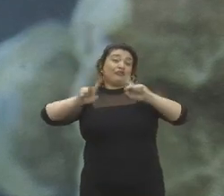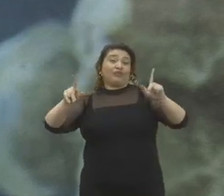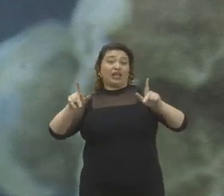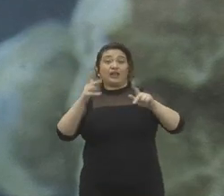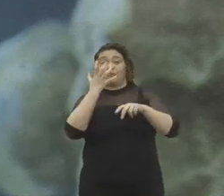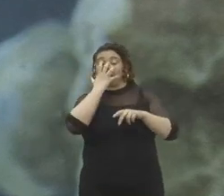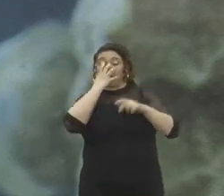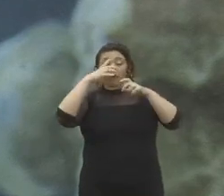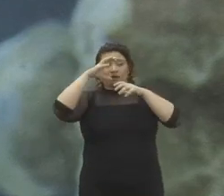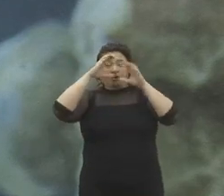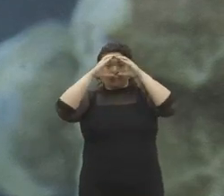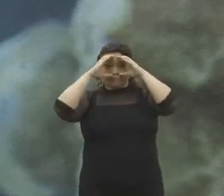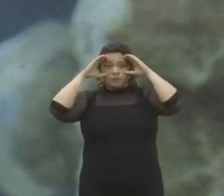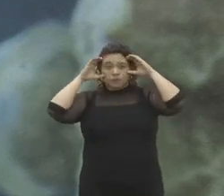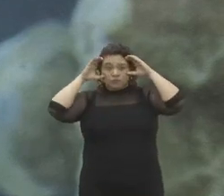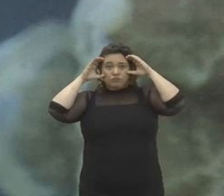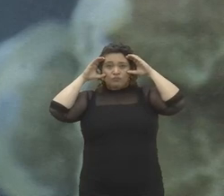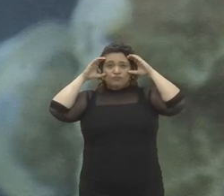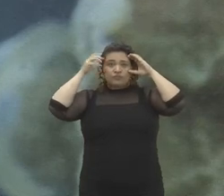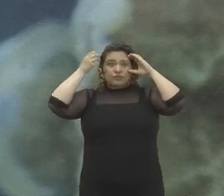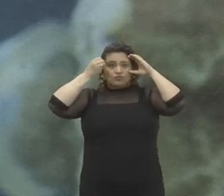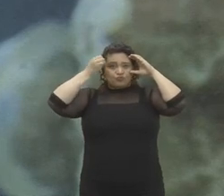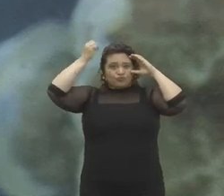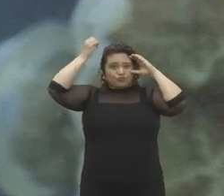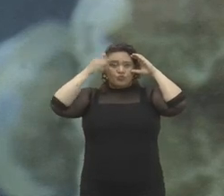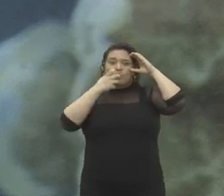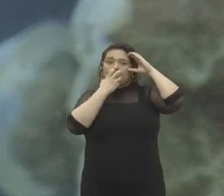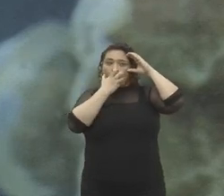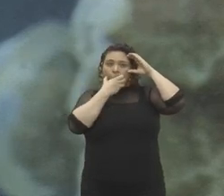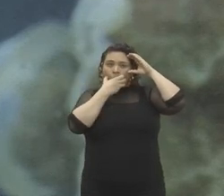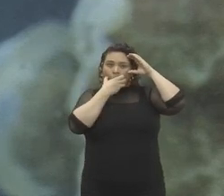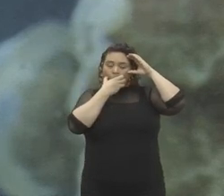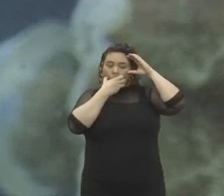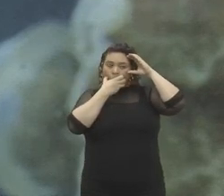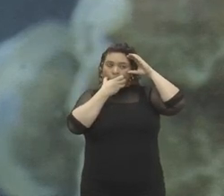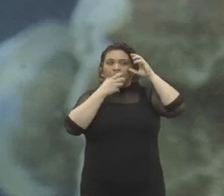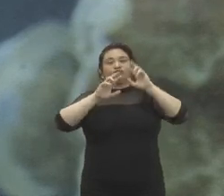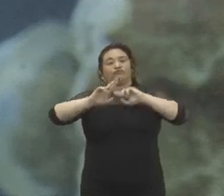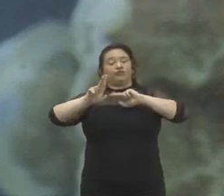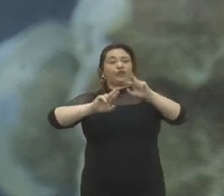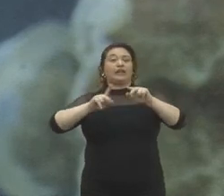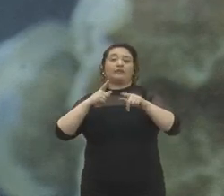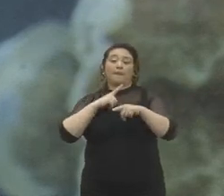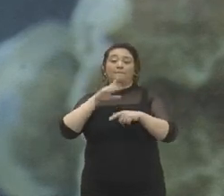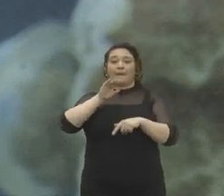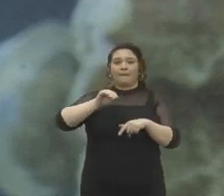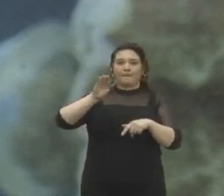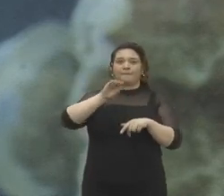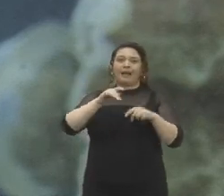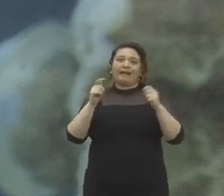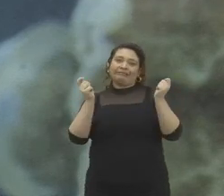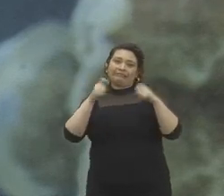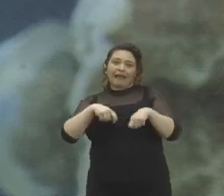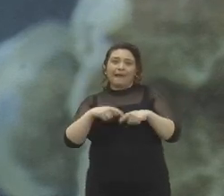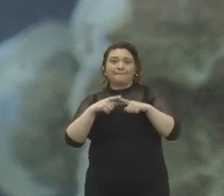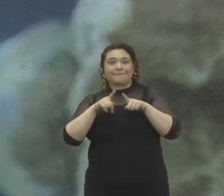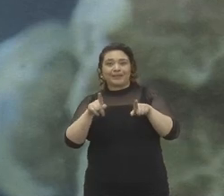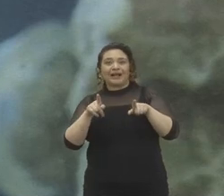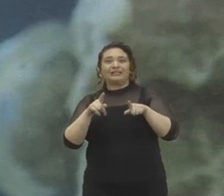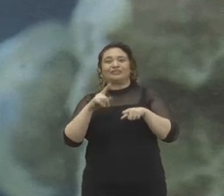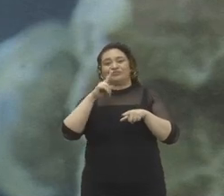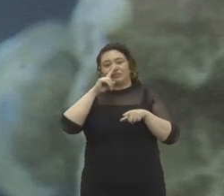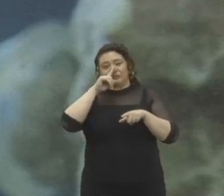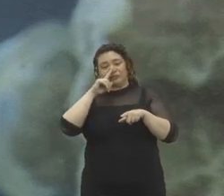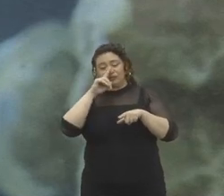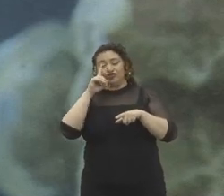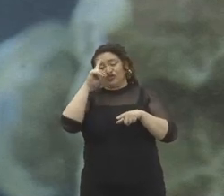cobrem só nariz e olhos e você coloca o respirador na boca então para falar embaixo d' água dá para falar mas é um pouquinho mais